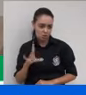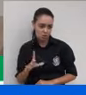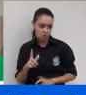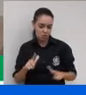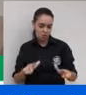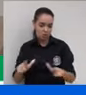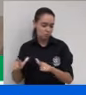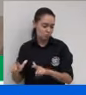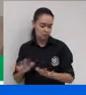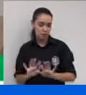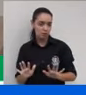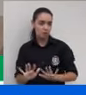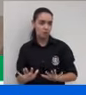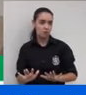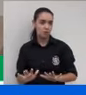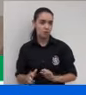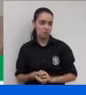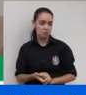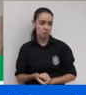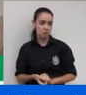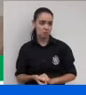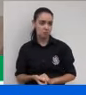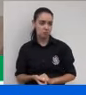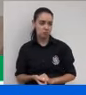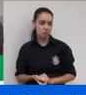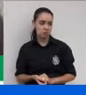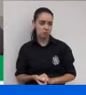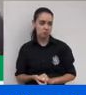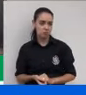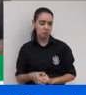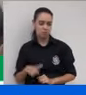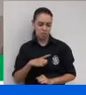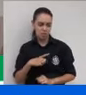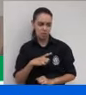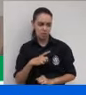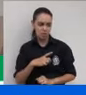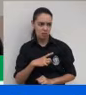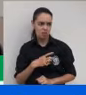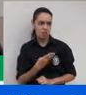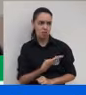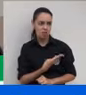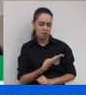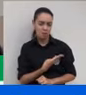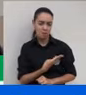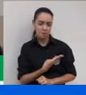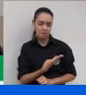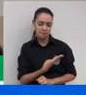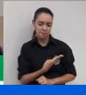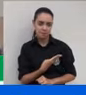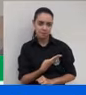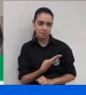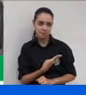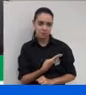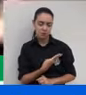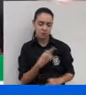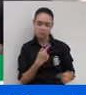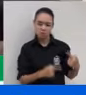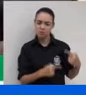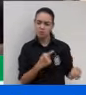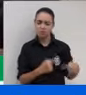poder eu não sou amigo de poder eu tenho amizade dentro da vida pública eu já